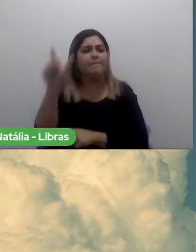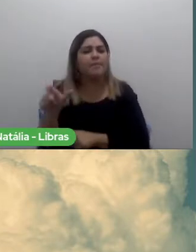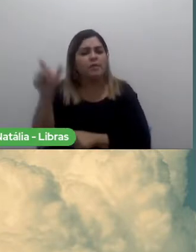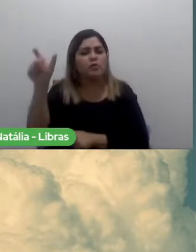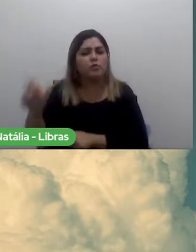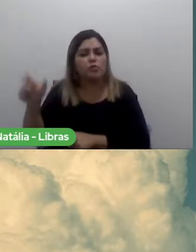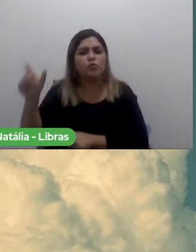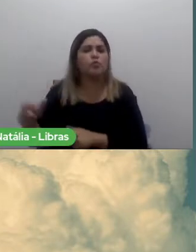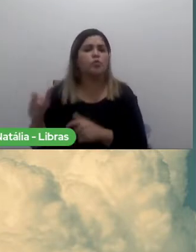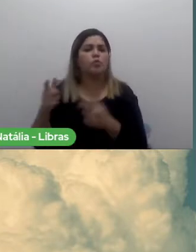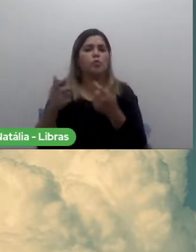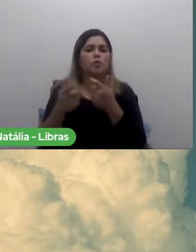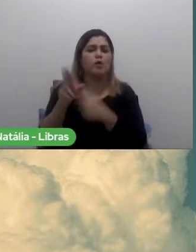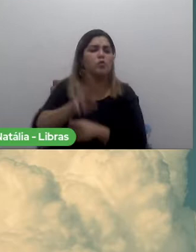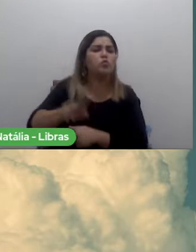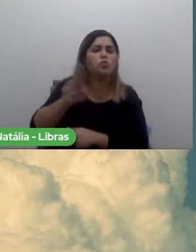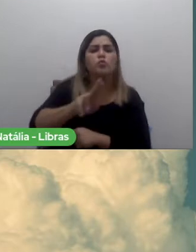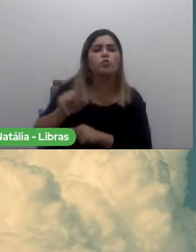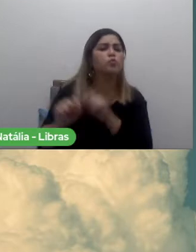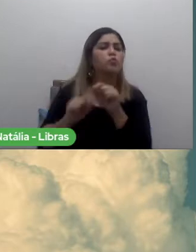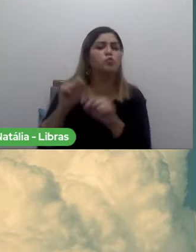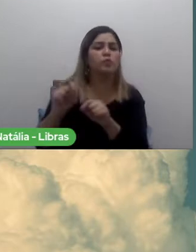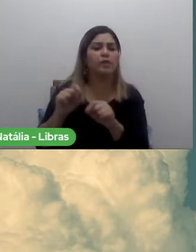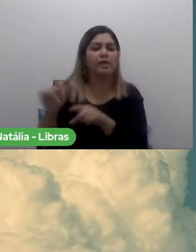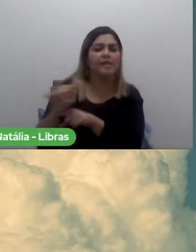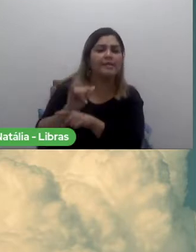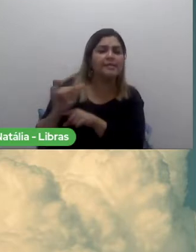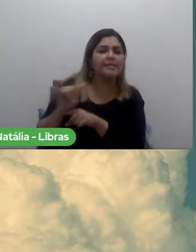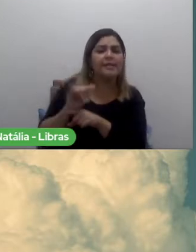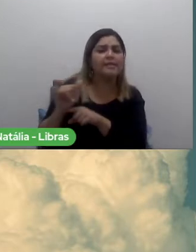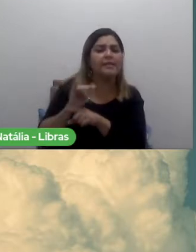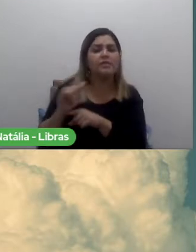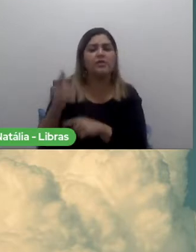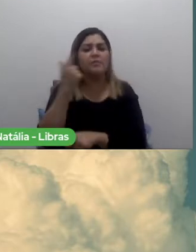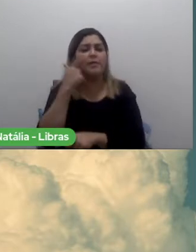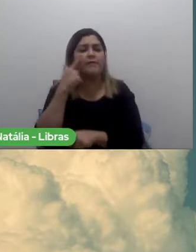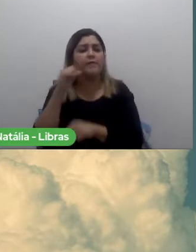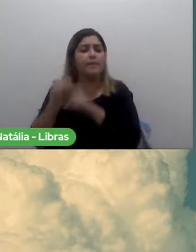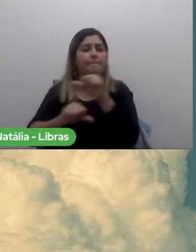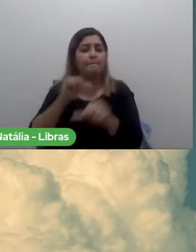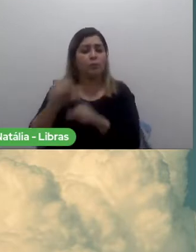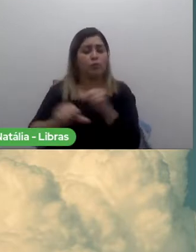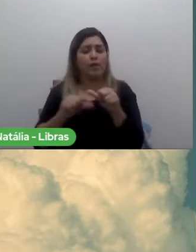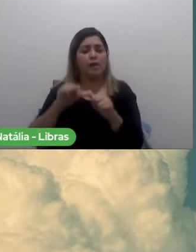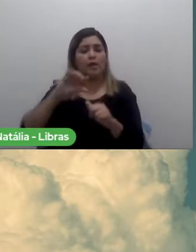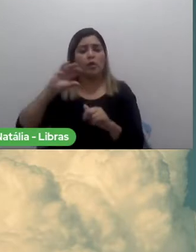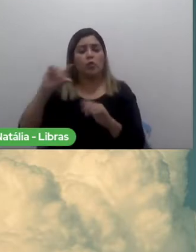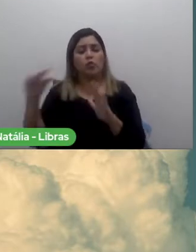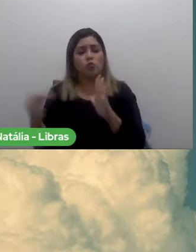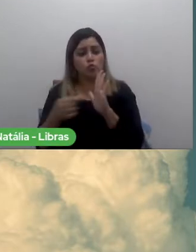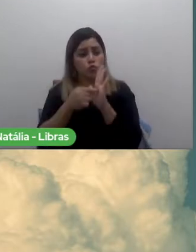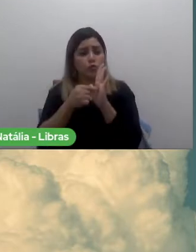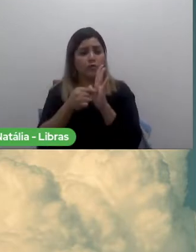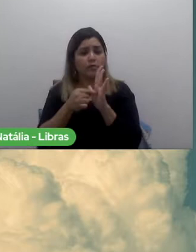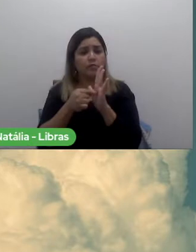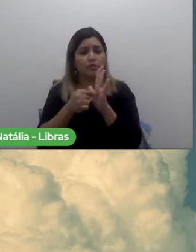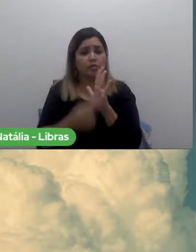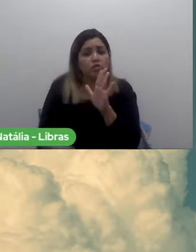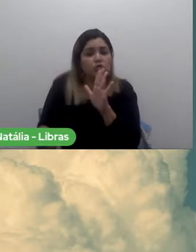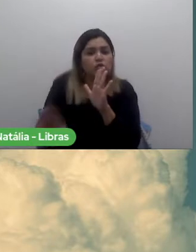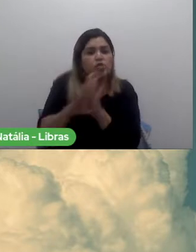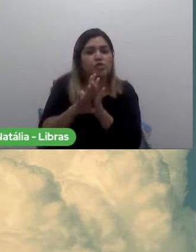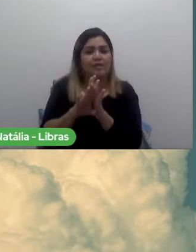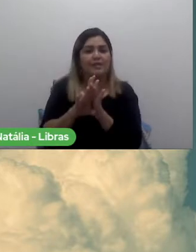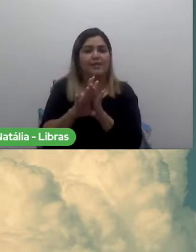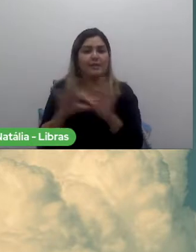artefatos, né, ou as saídas, para que a mudança de um software chegue até a produção. Okay? Então, esse